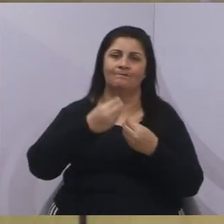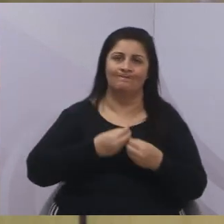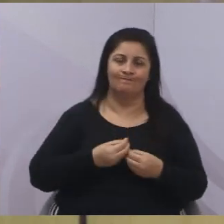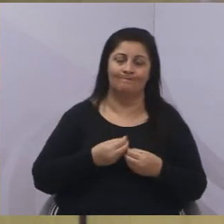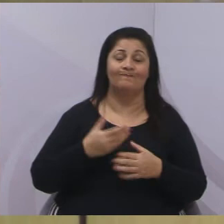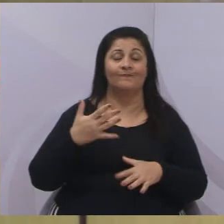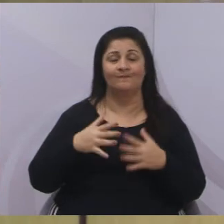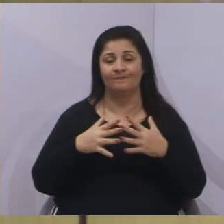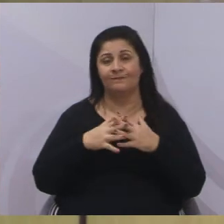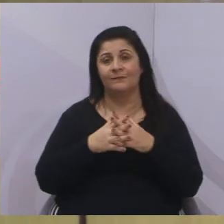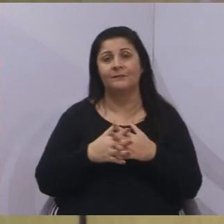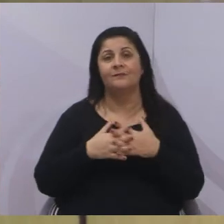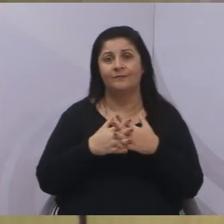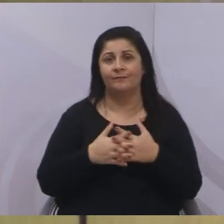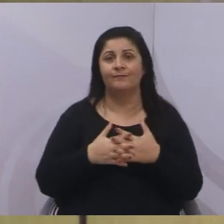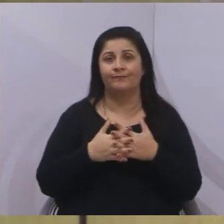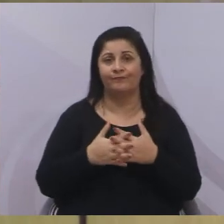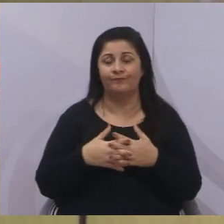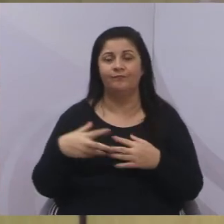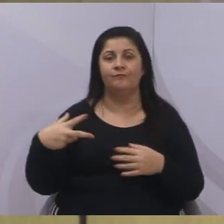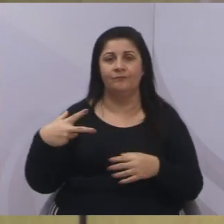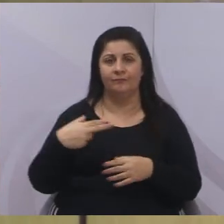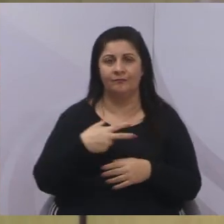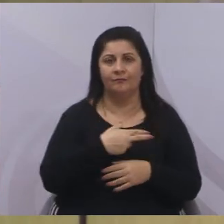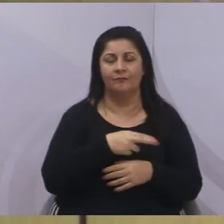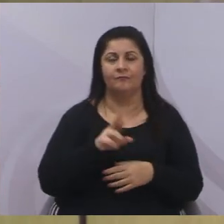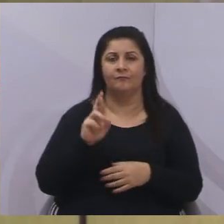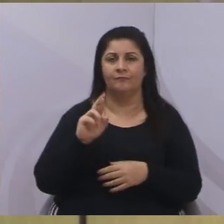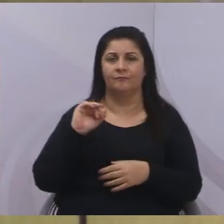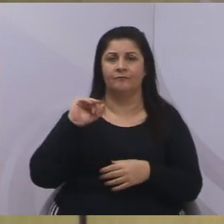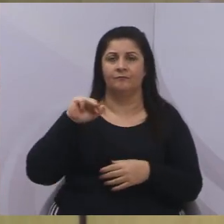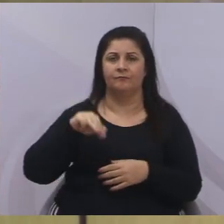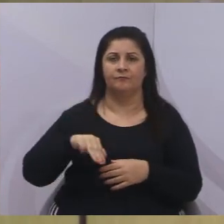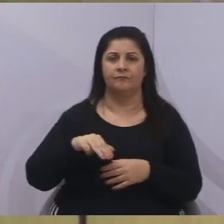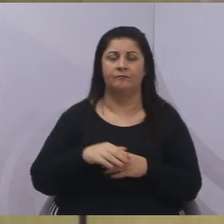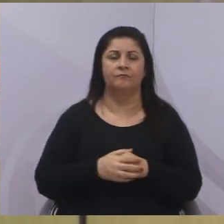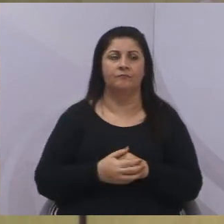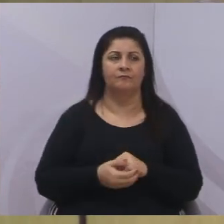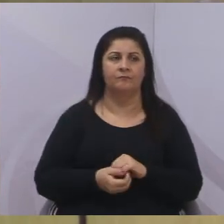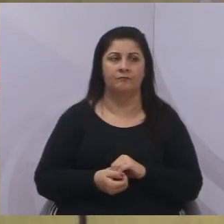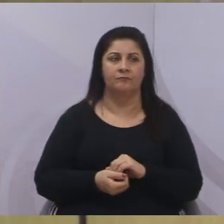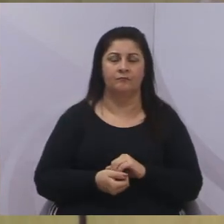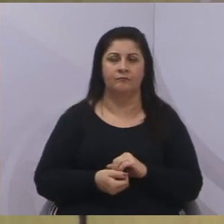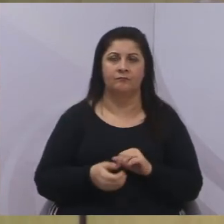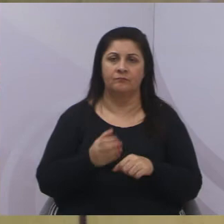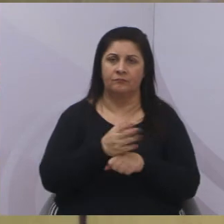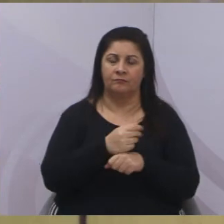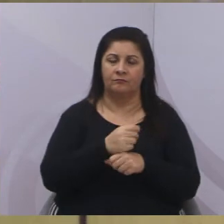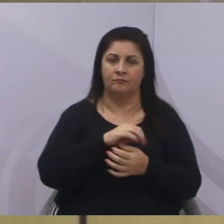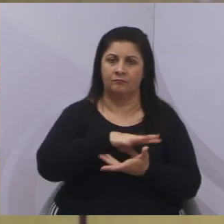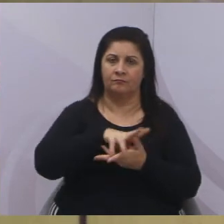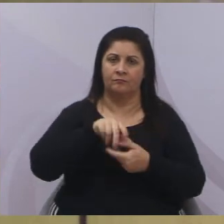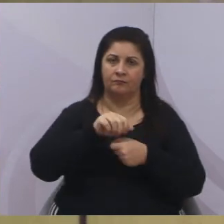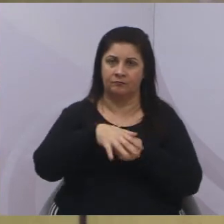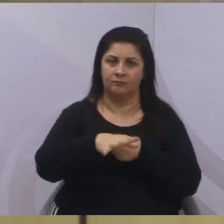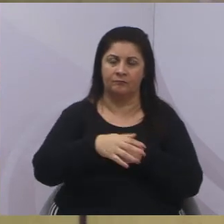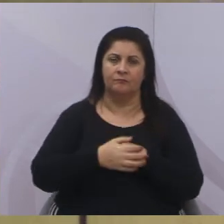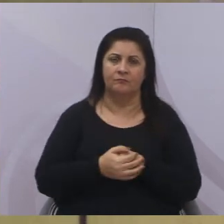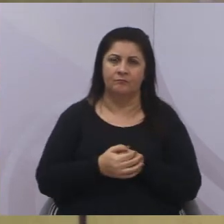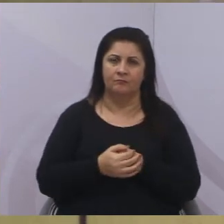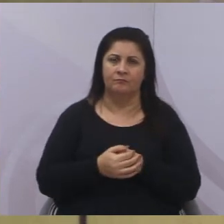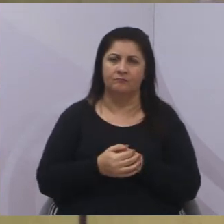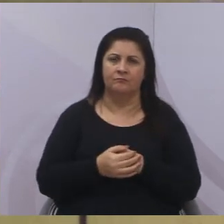gente encontra para fazer a cirurgia do rim. Antes da pandemia, nós fizemos um mini